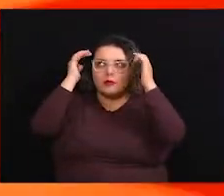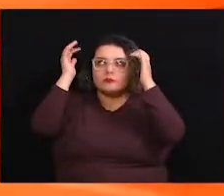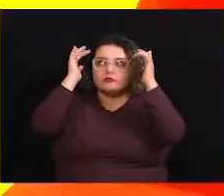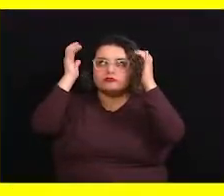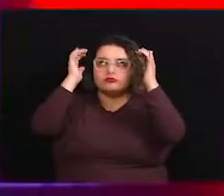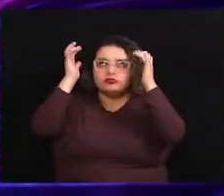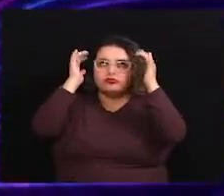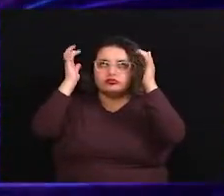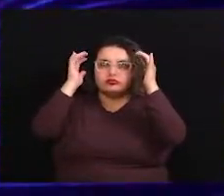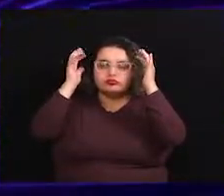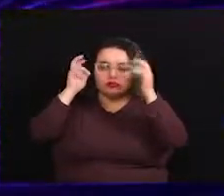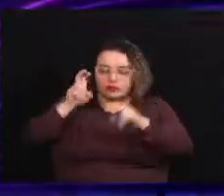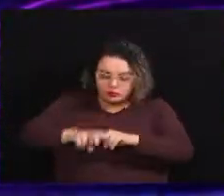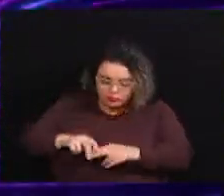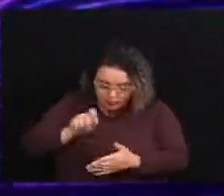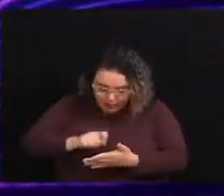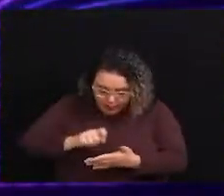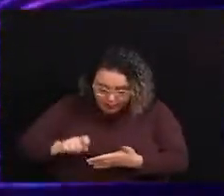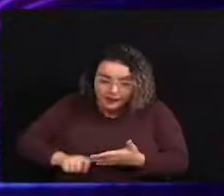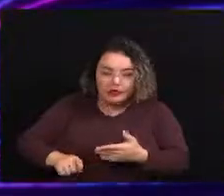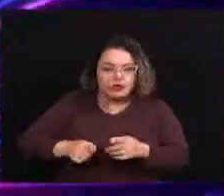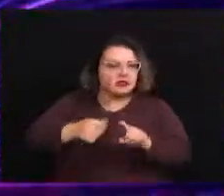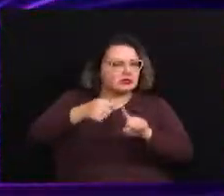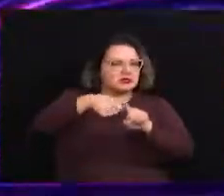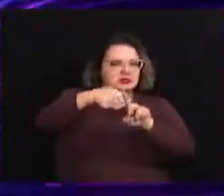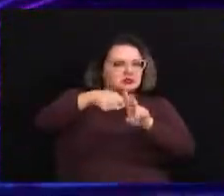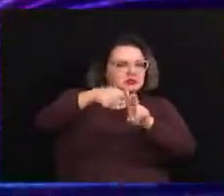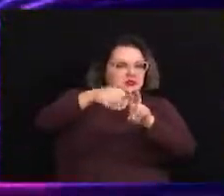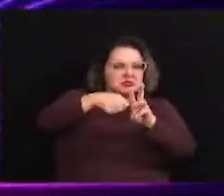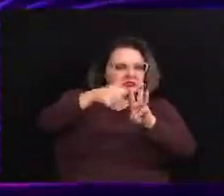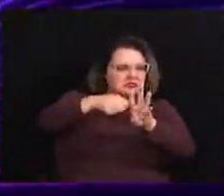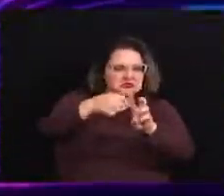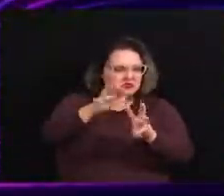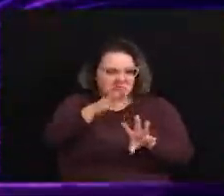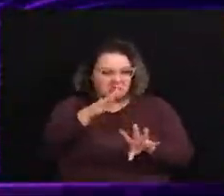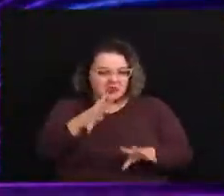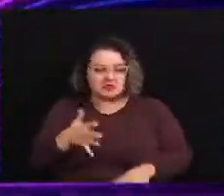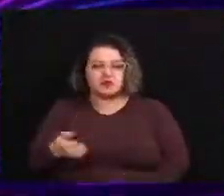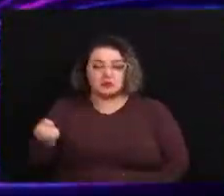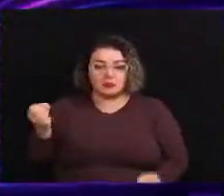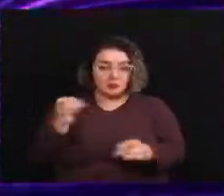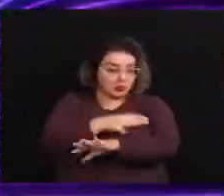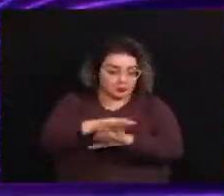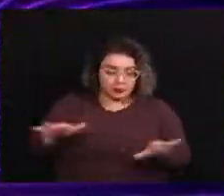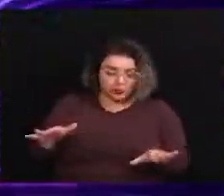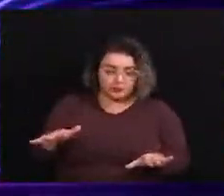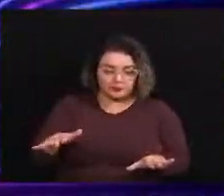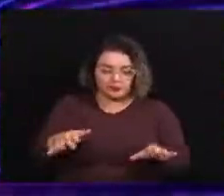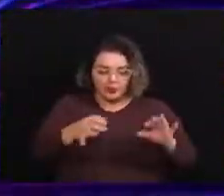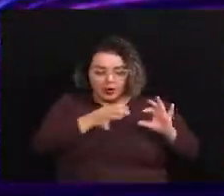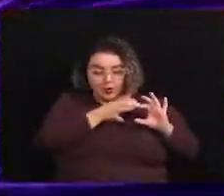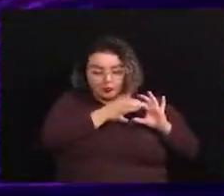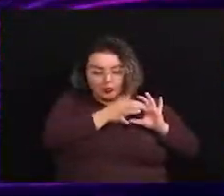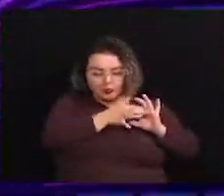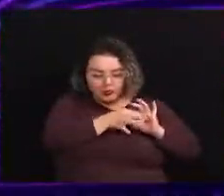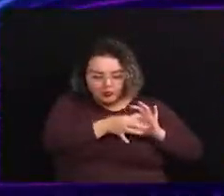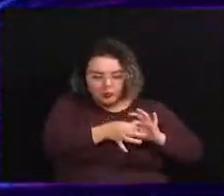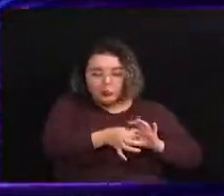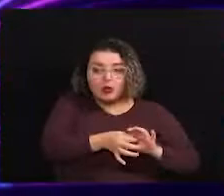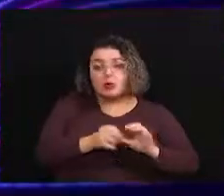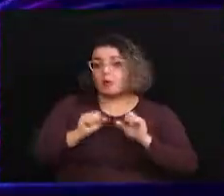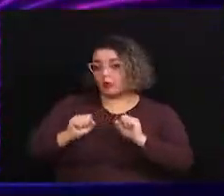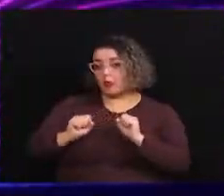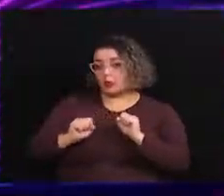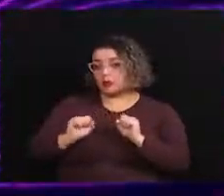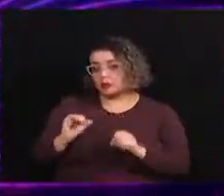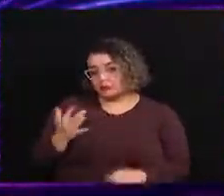cabeça, eu sentei e escrevi. Foi rápido, 2, 3 meses estava pronto. E essa conexão ela só pode ter